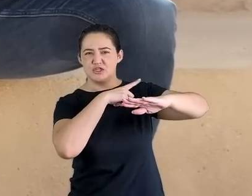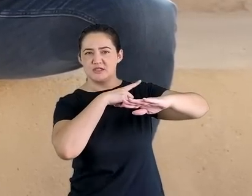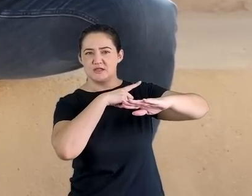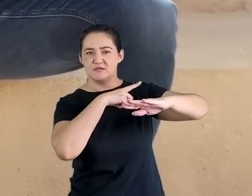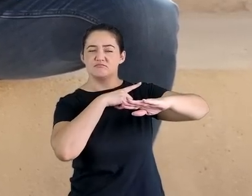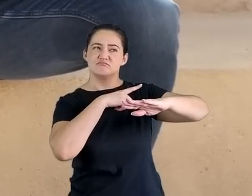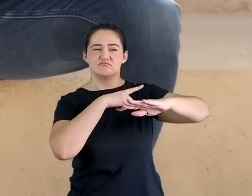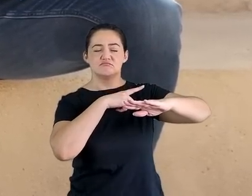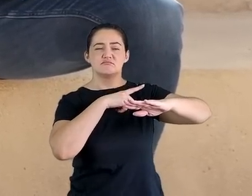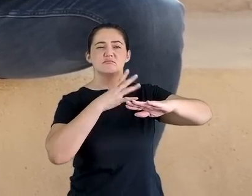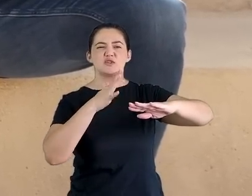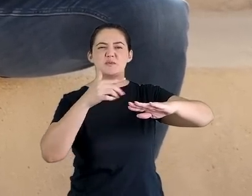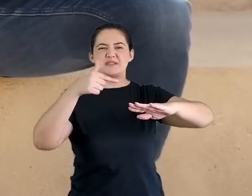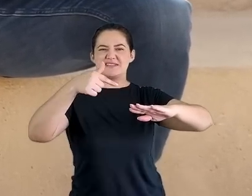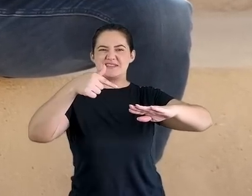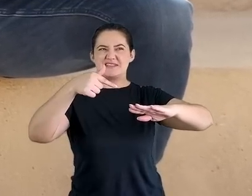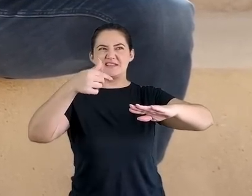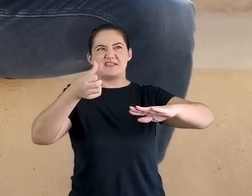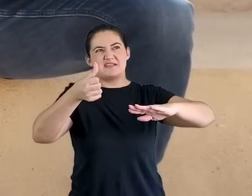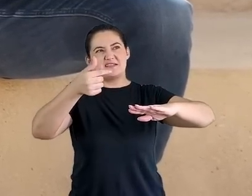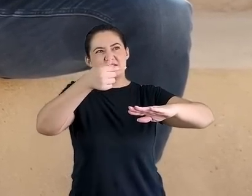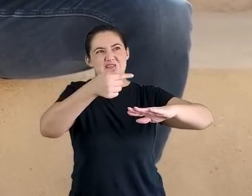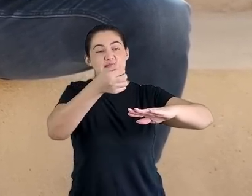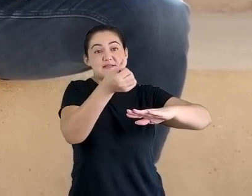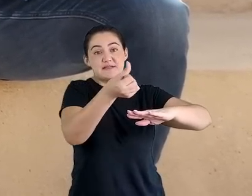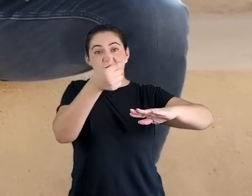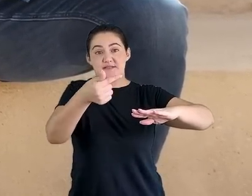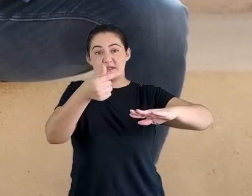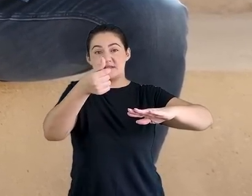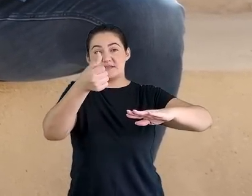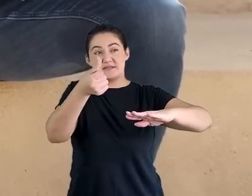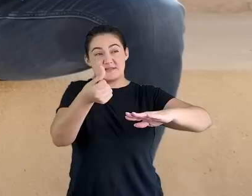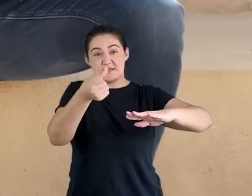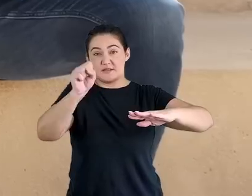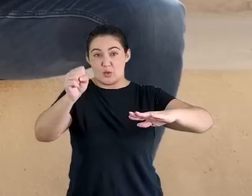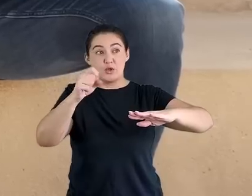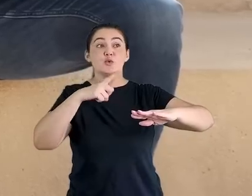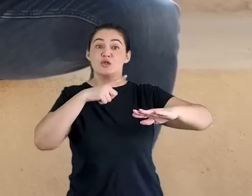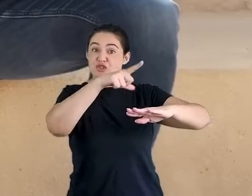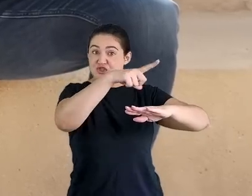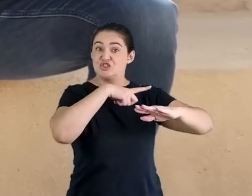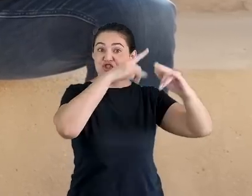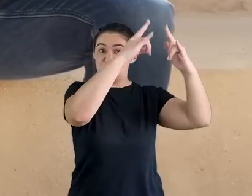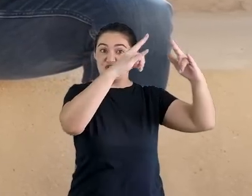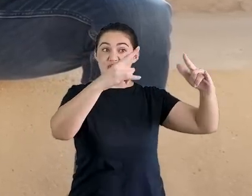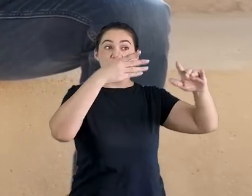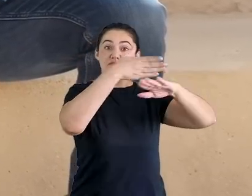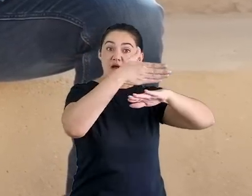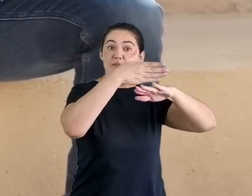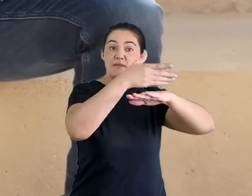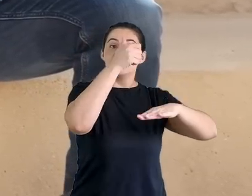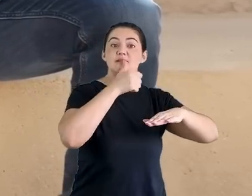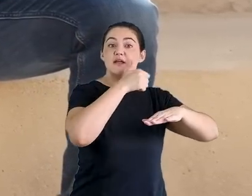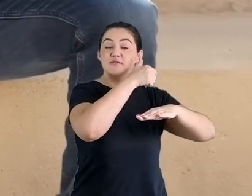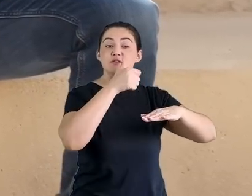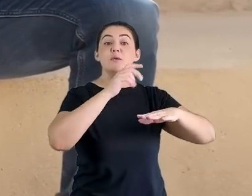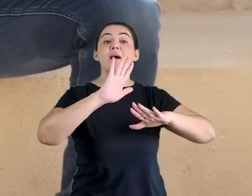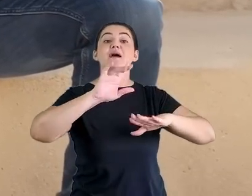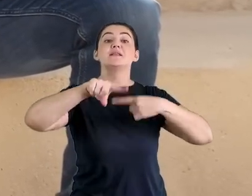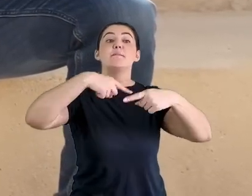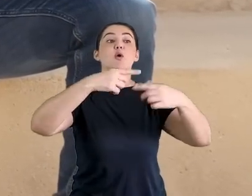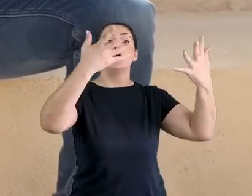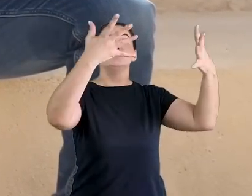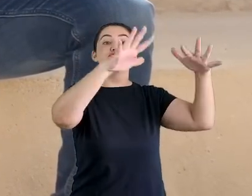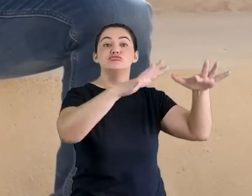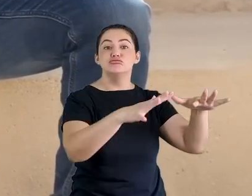lá, os sacrifícios estavam ocorrendo. Mas num certo momento em que o templo foi destruído e apenas a memória do templo e a esperança